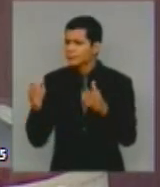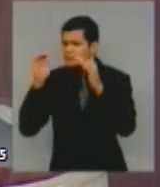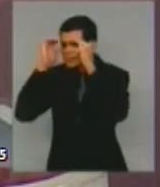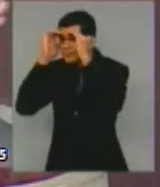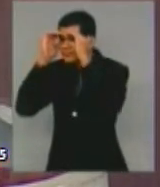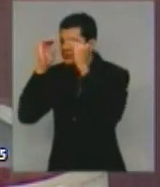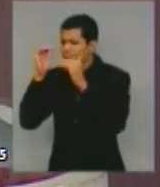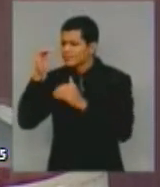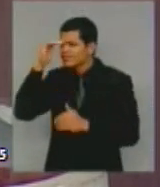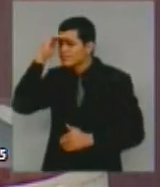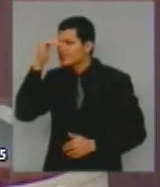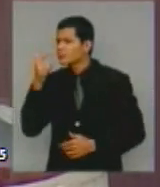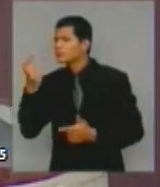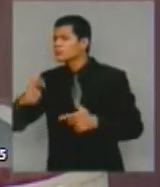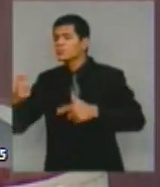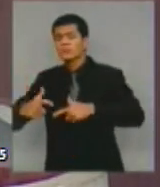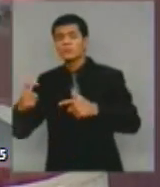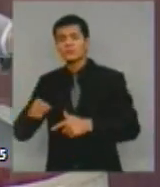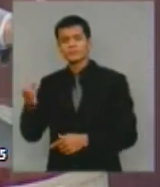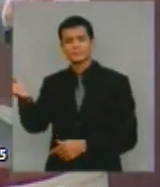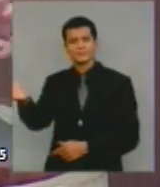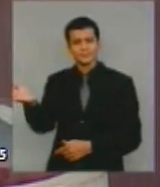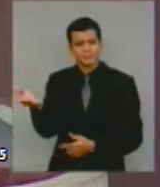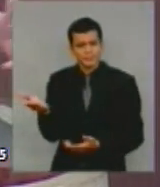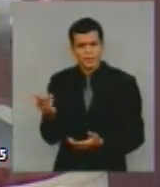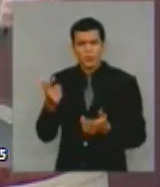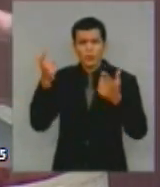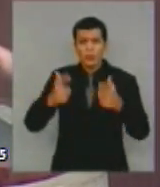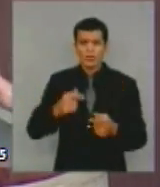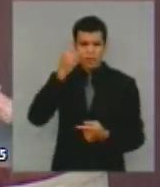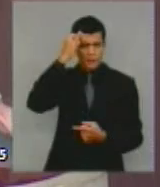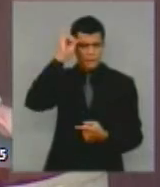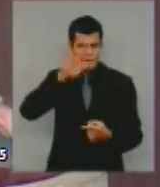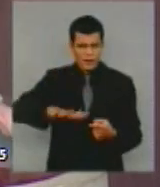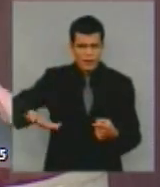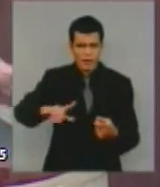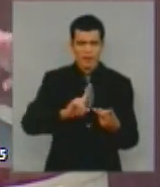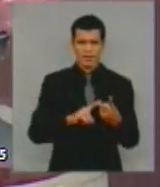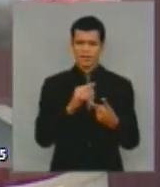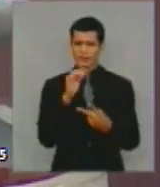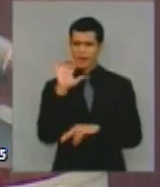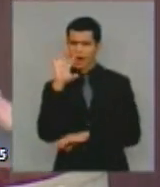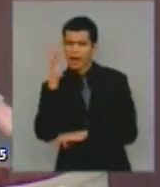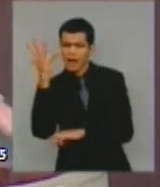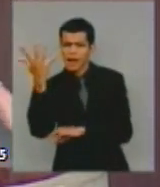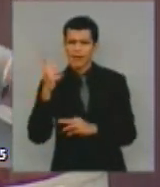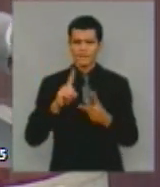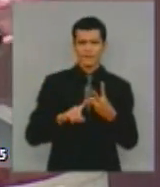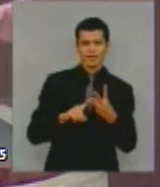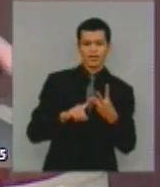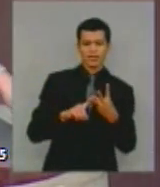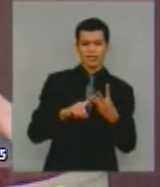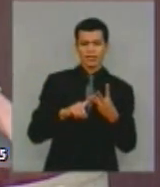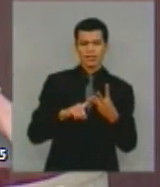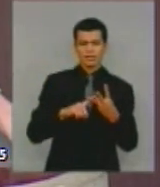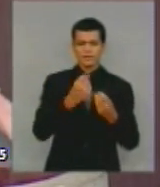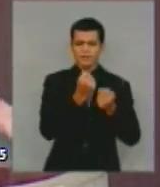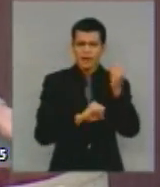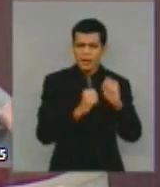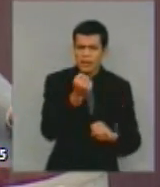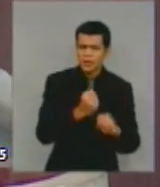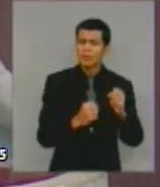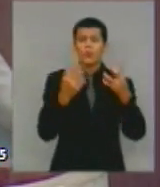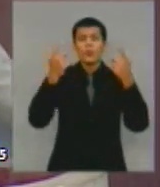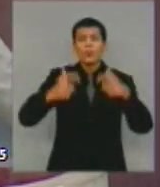camponesa, para a agroecologia, para a criação de animais na pequena propriedade?